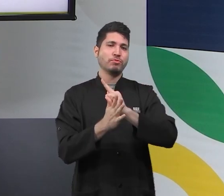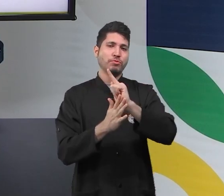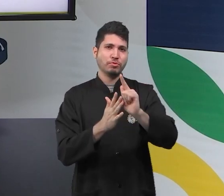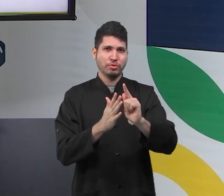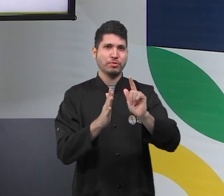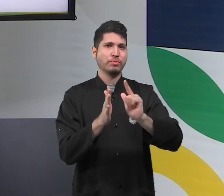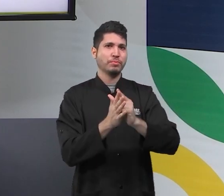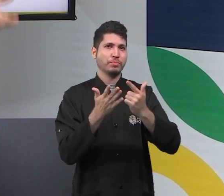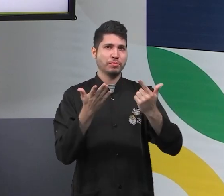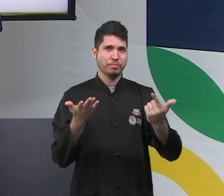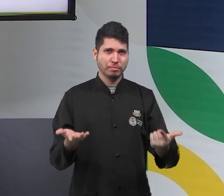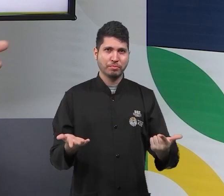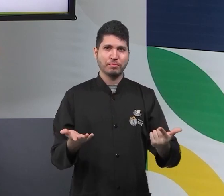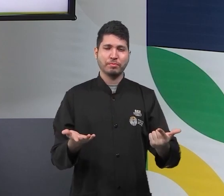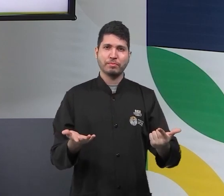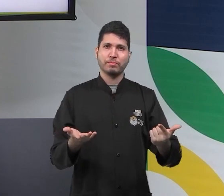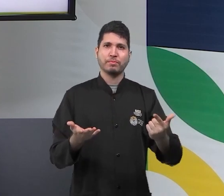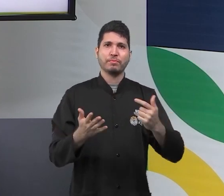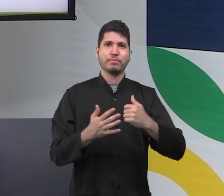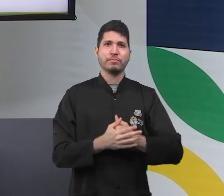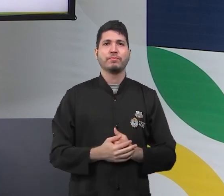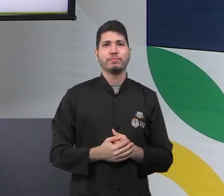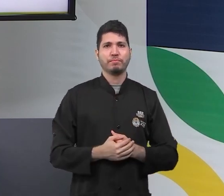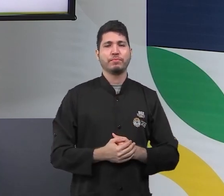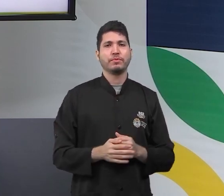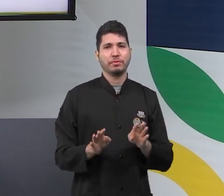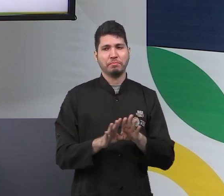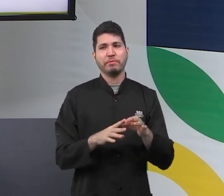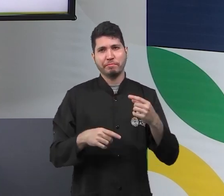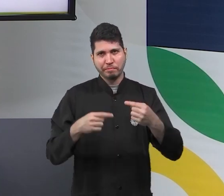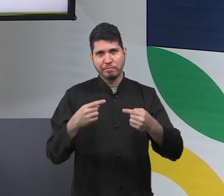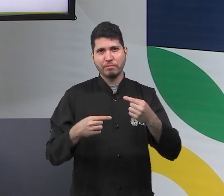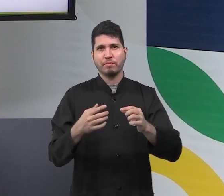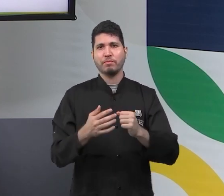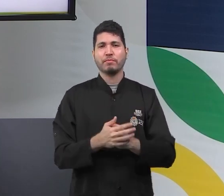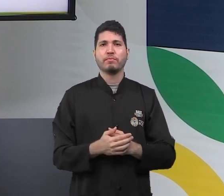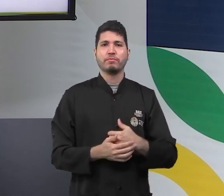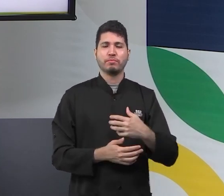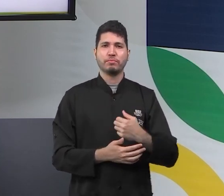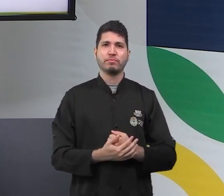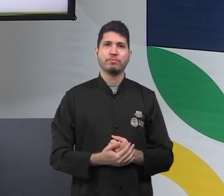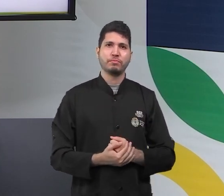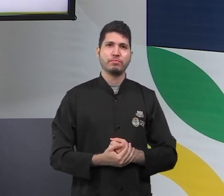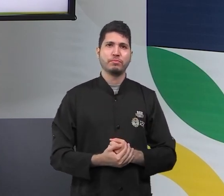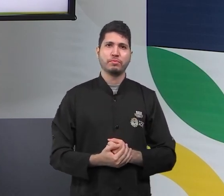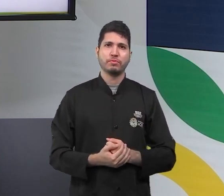jornalísticos, que também não deixa de ser um gênero discursivo, mas jornalístico no sentido de informar.